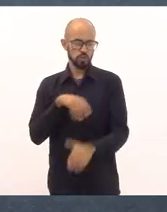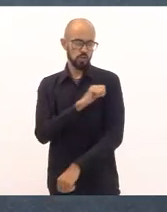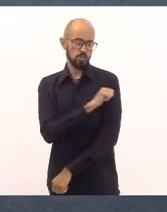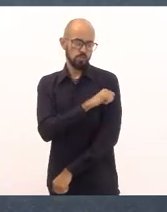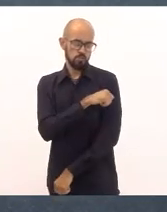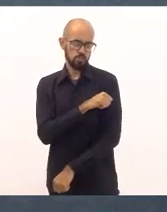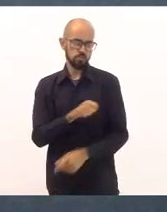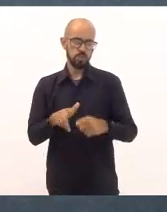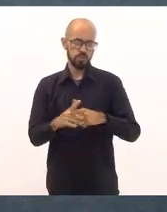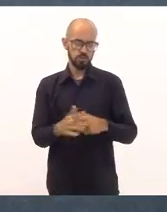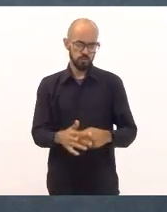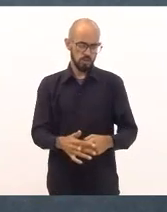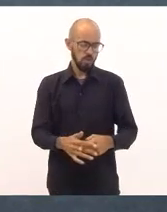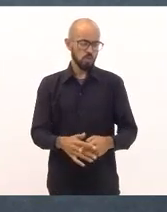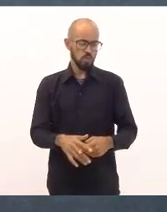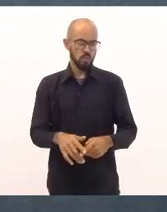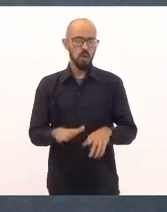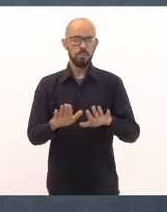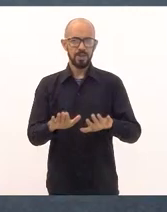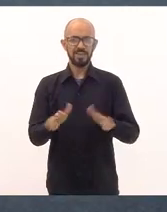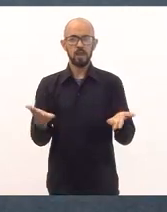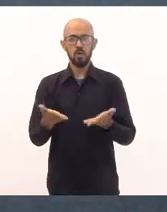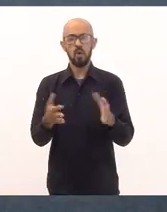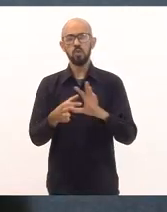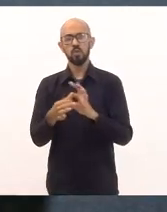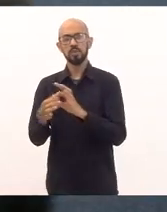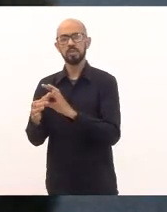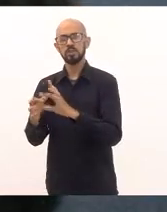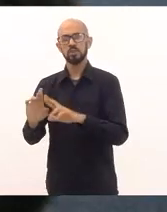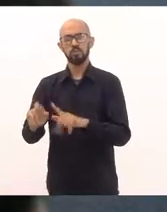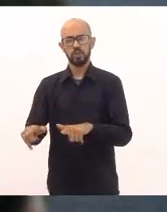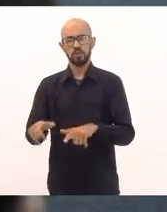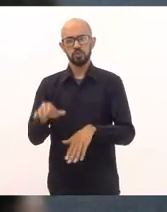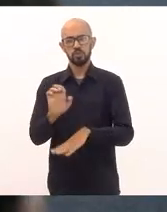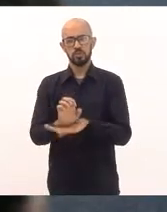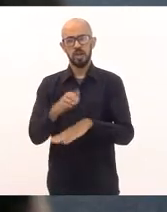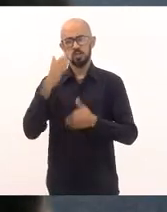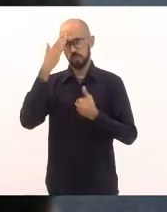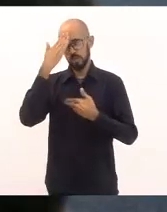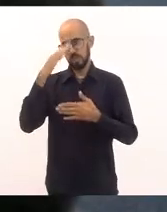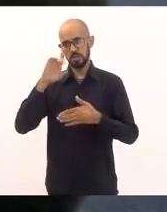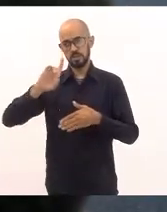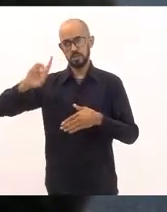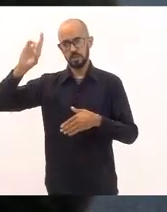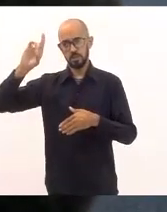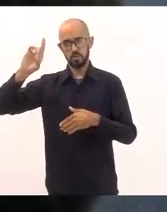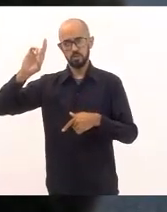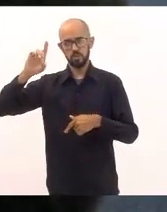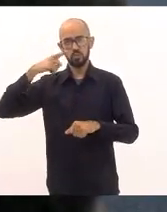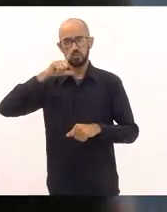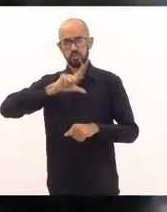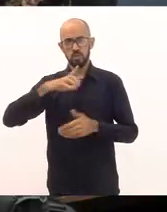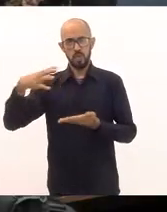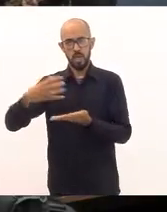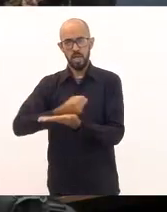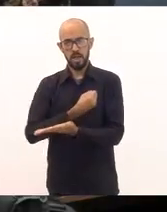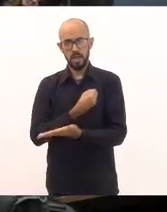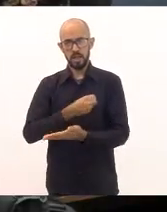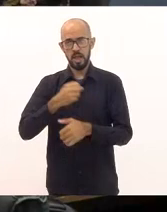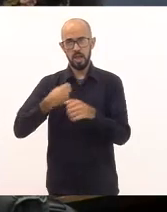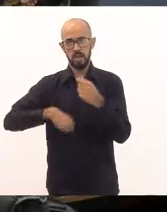bem, os tempos são outros. O Estado, graças a Deus, deputada Alana, arrecadou no ano passado